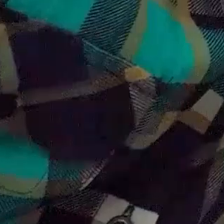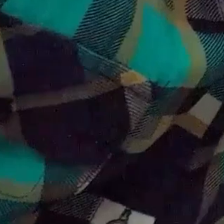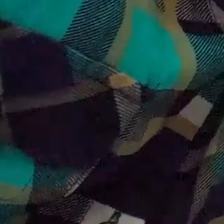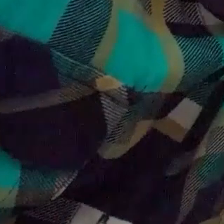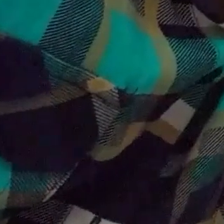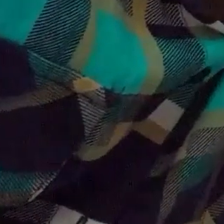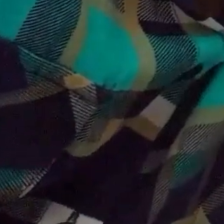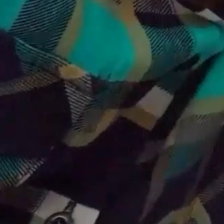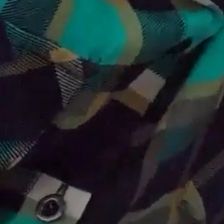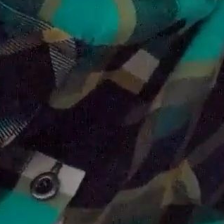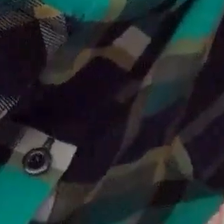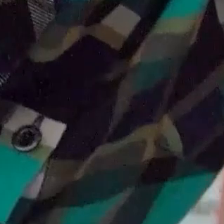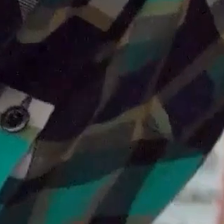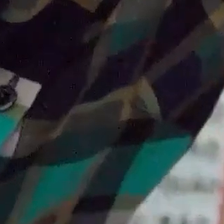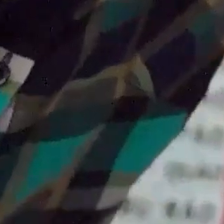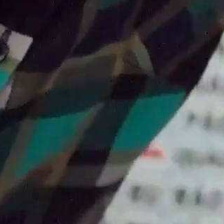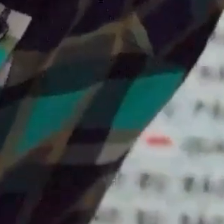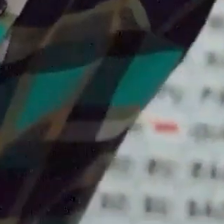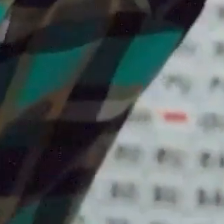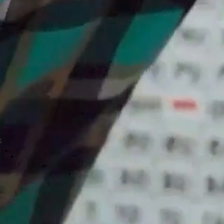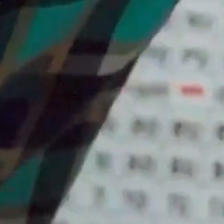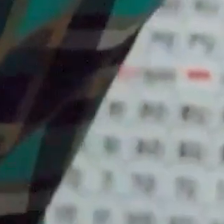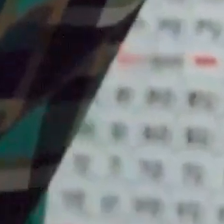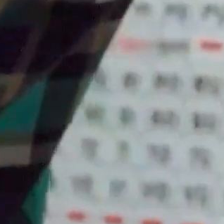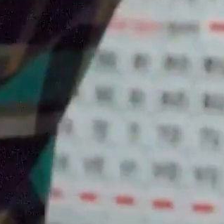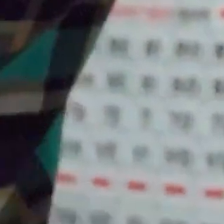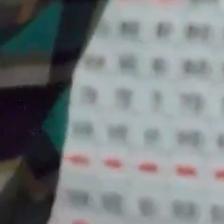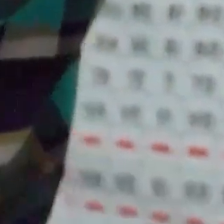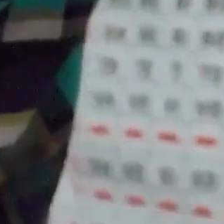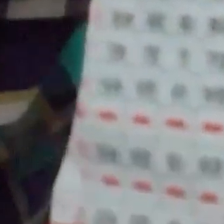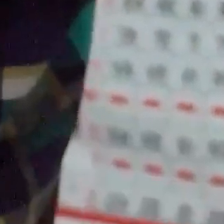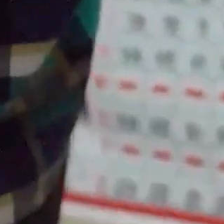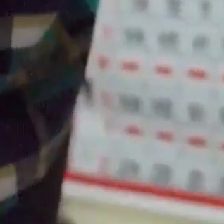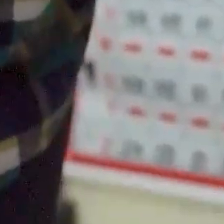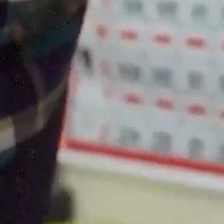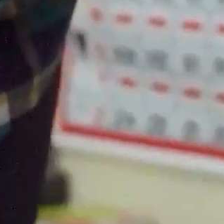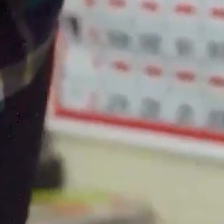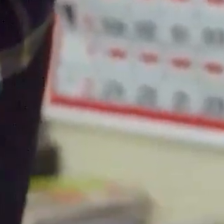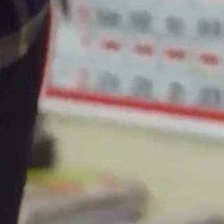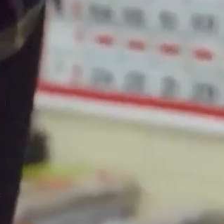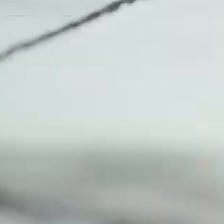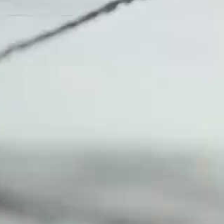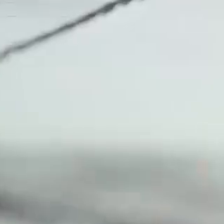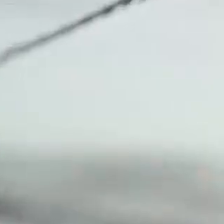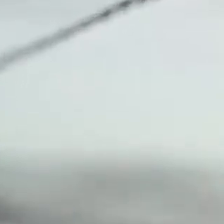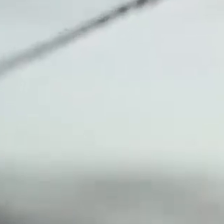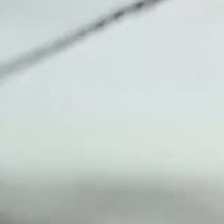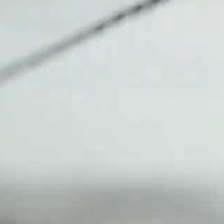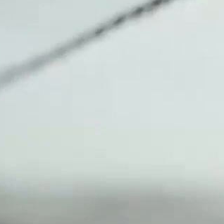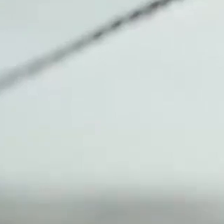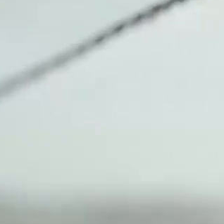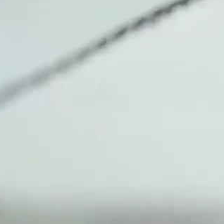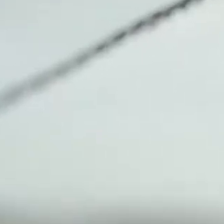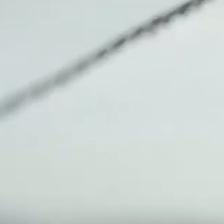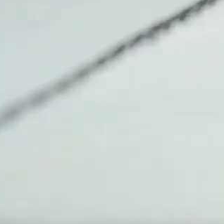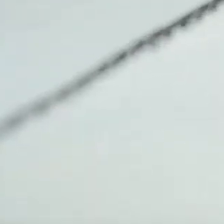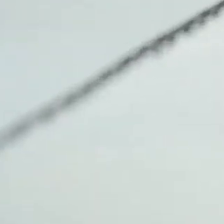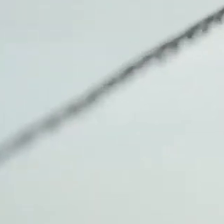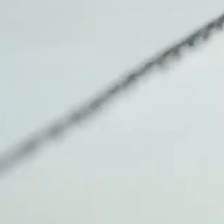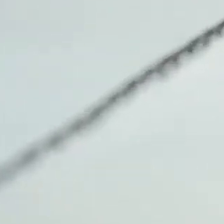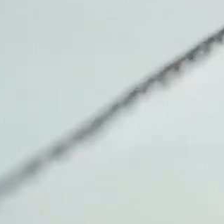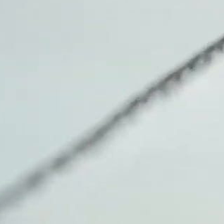ambiente onde ele está recebendo carinho, amor, atenção e todos os cuidados, e você vai poder trabalhar com a consciência mais tranquila.